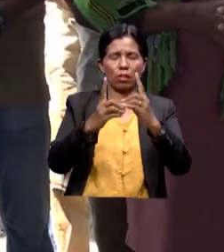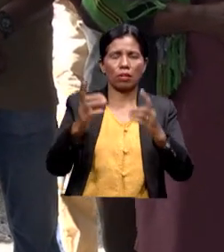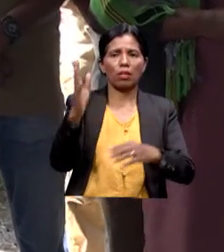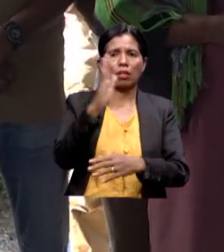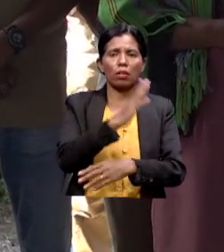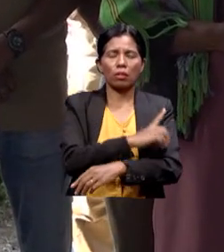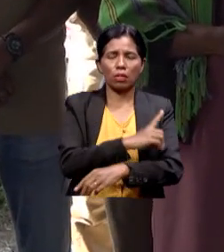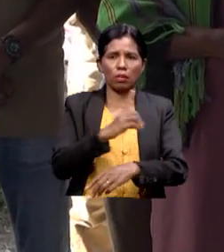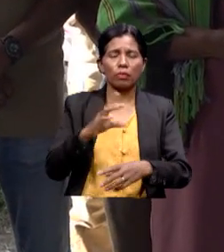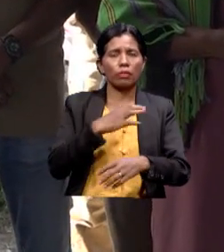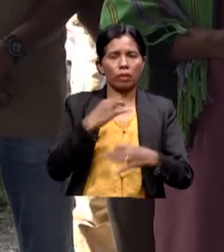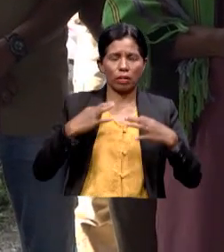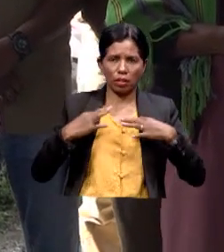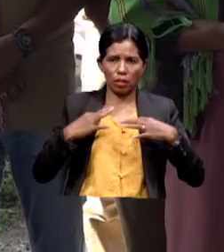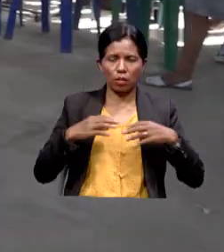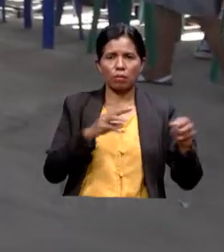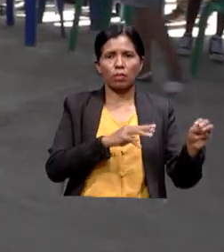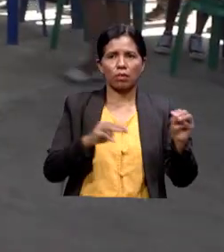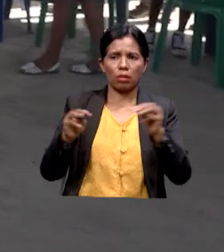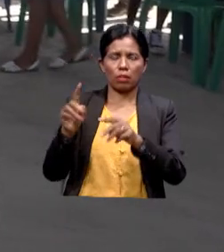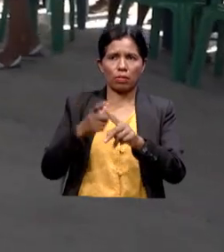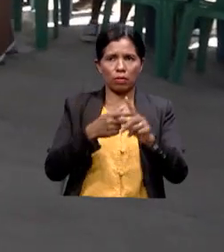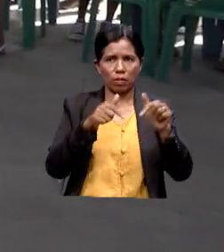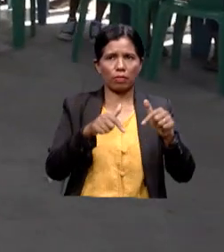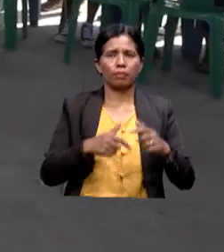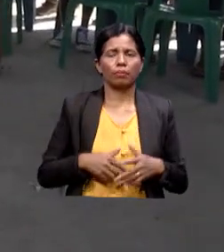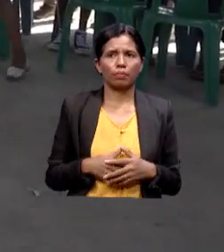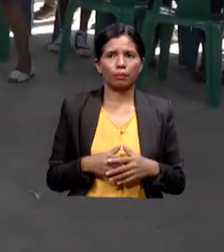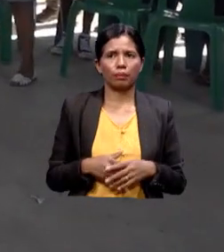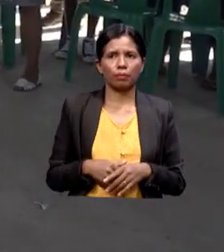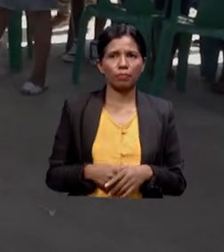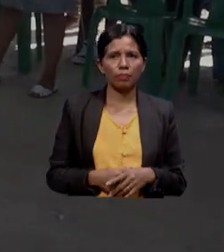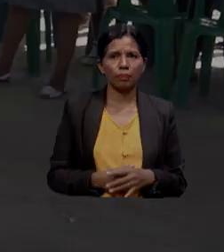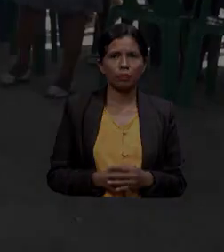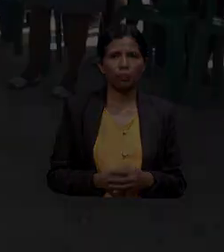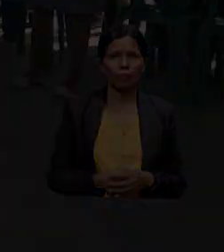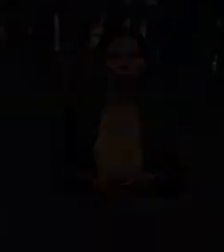não é muda fale, mas é fulang nem. Zimi Fernandes, Zuvel da Costa, Gemen.